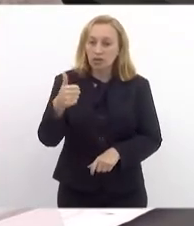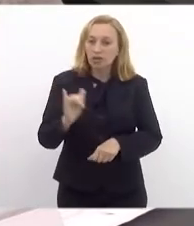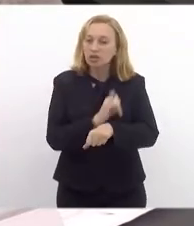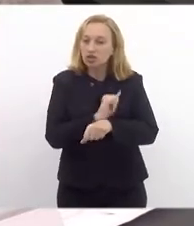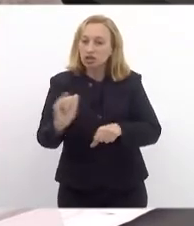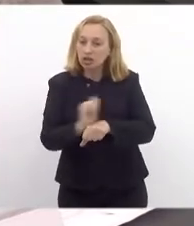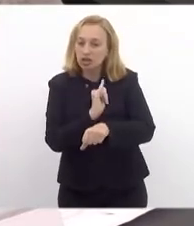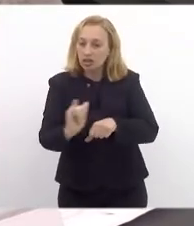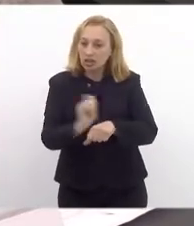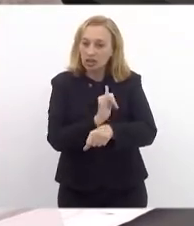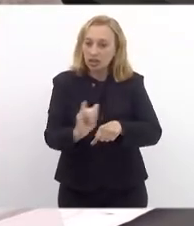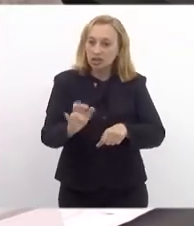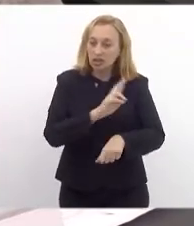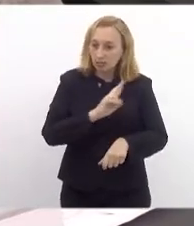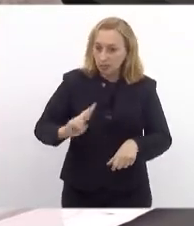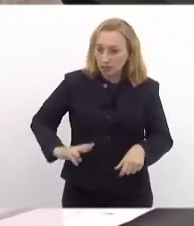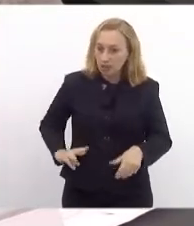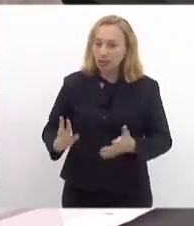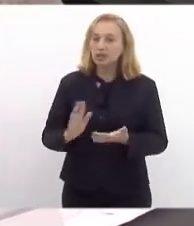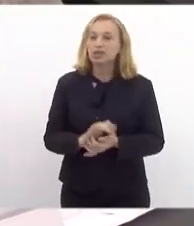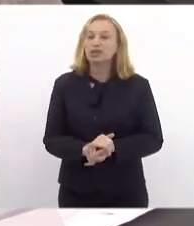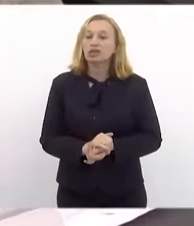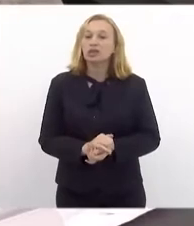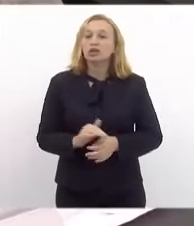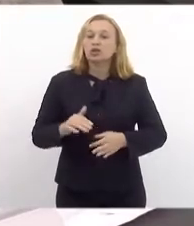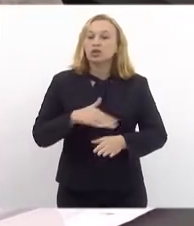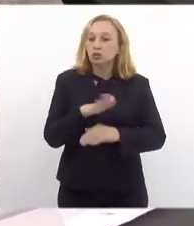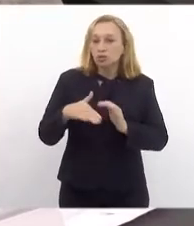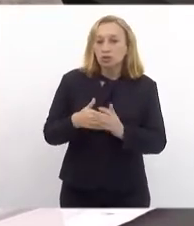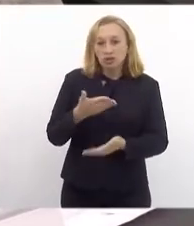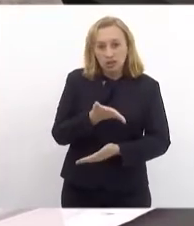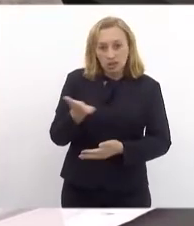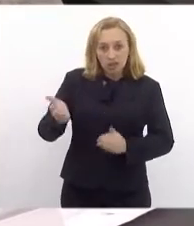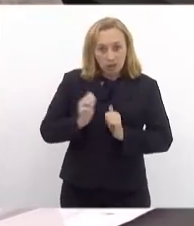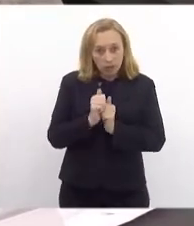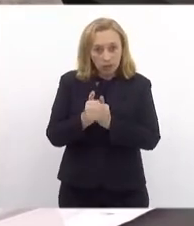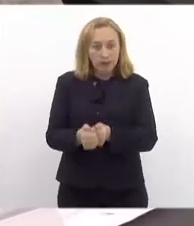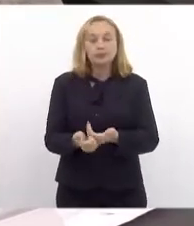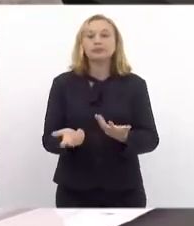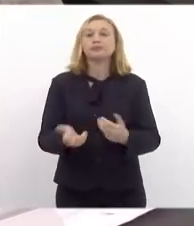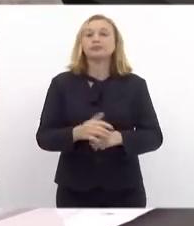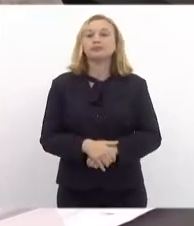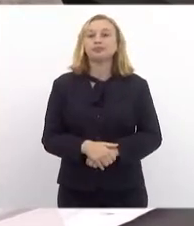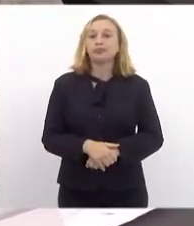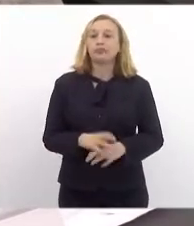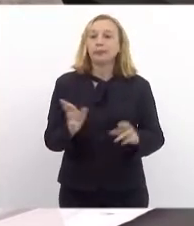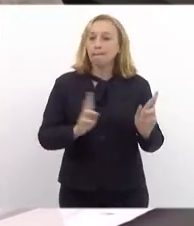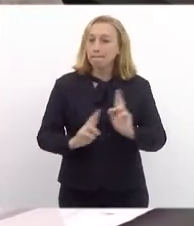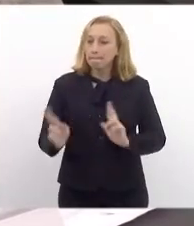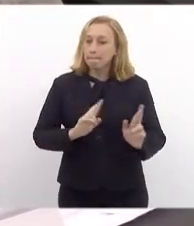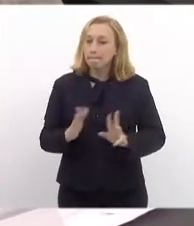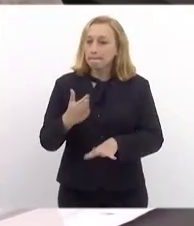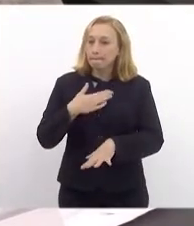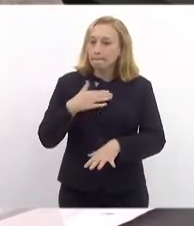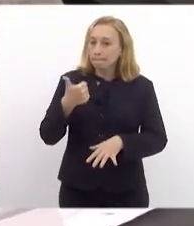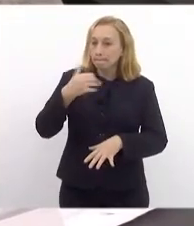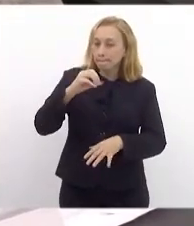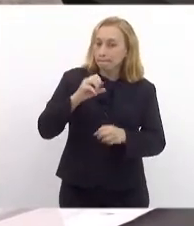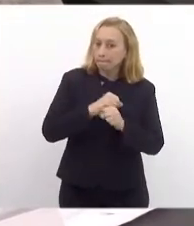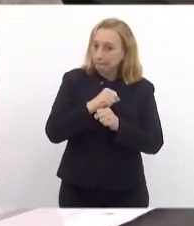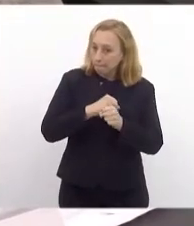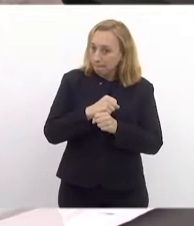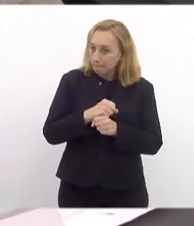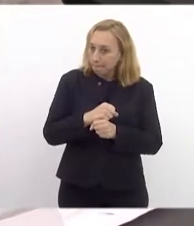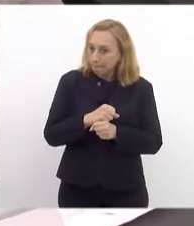forma republicana e aqui né aqui todo mundo acompanhou é todo mundo se relaciona comigo por dez